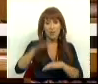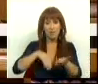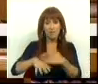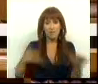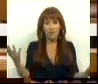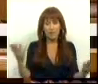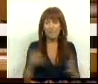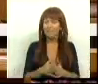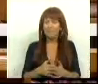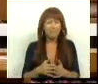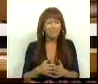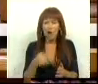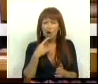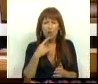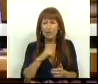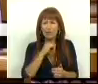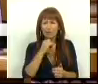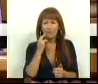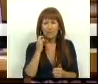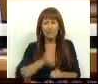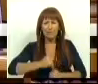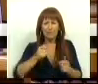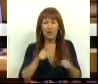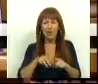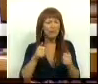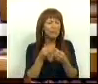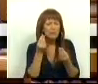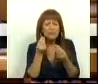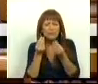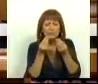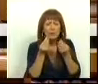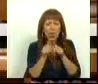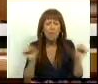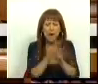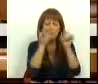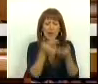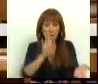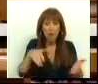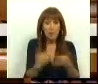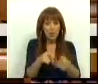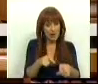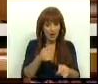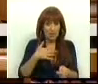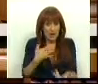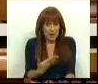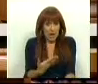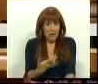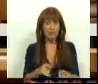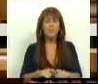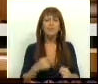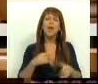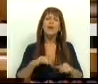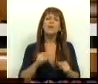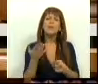praticam. Não se perceberam ainda muito bem todos os contornos desta proposta, designadamente se estas empresas assumirão,